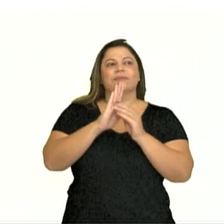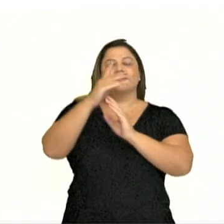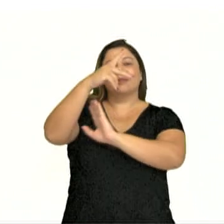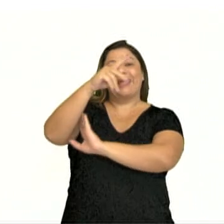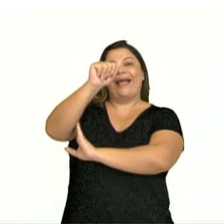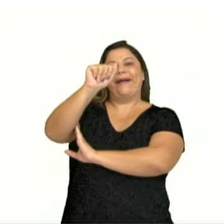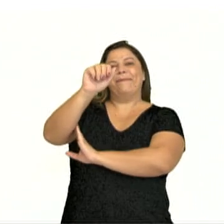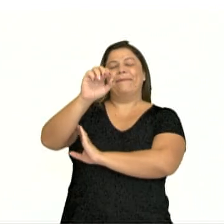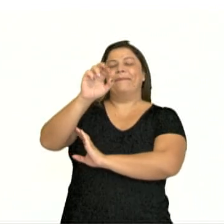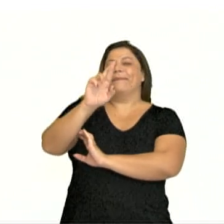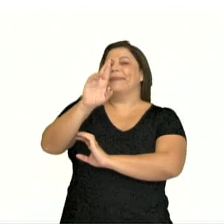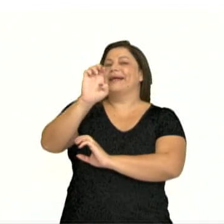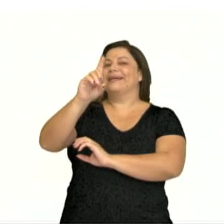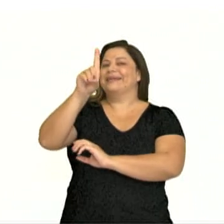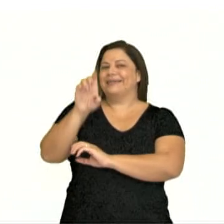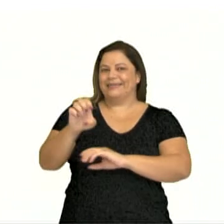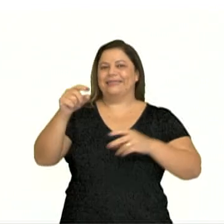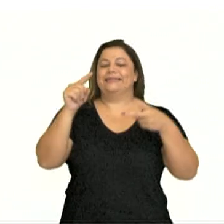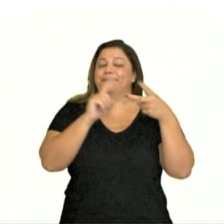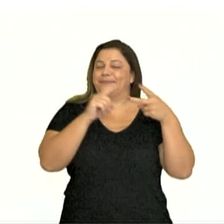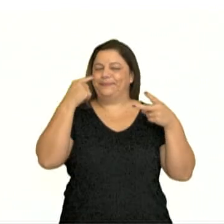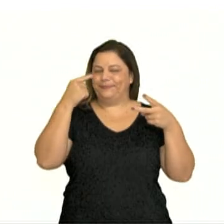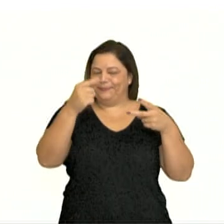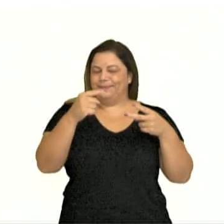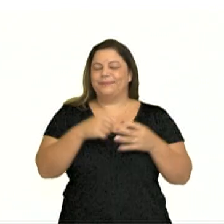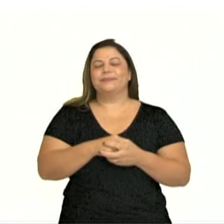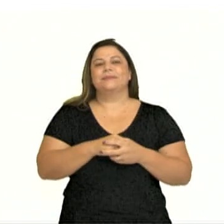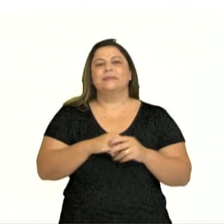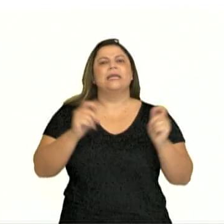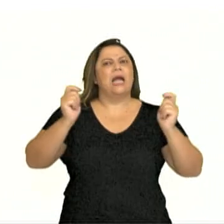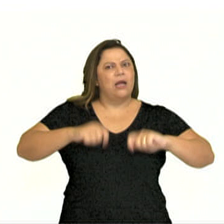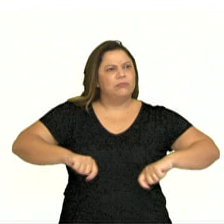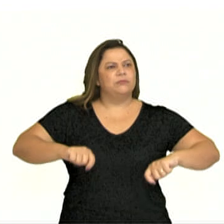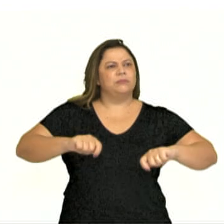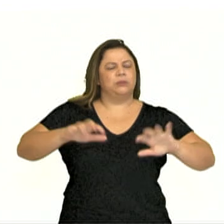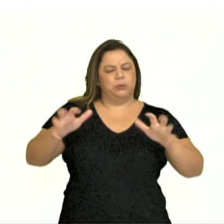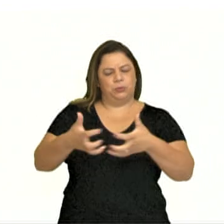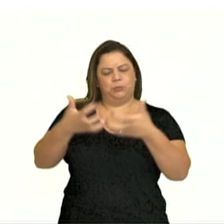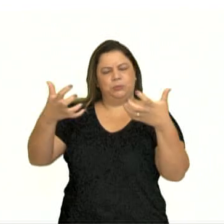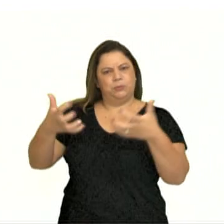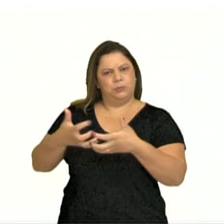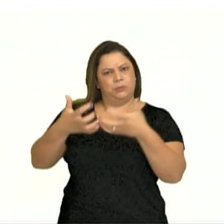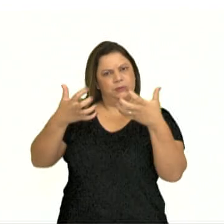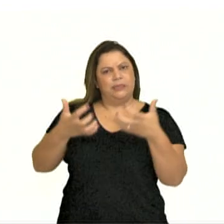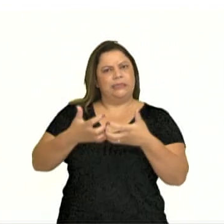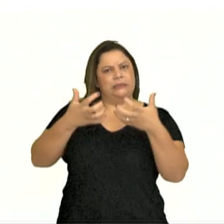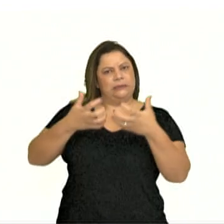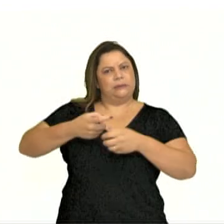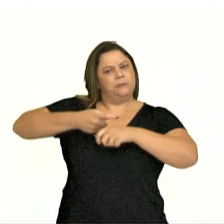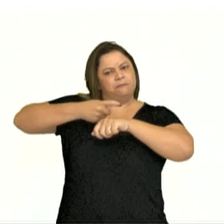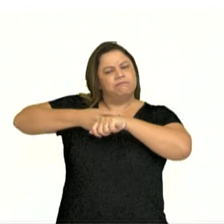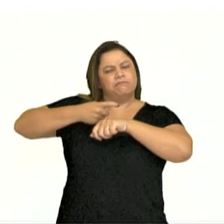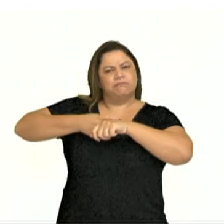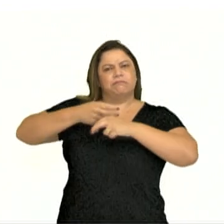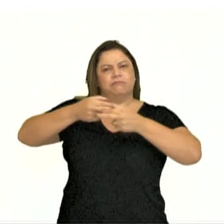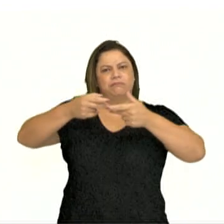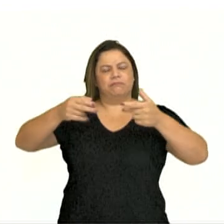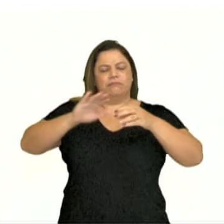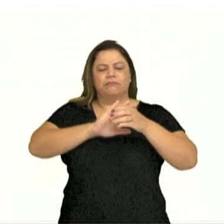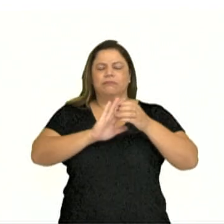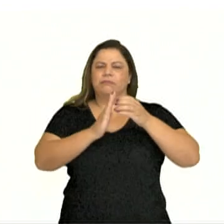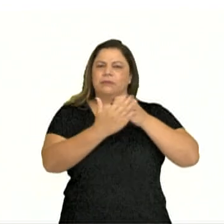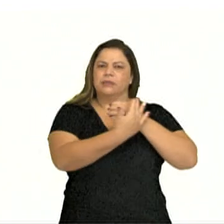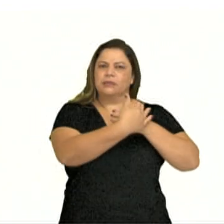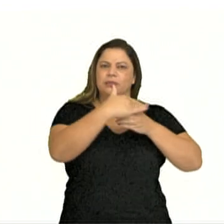por celulose. Permite que a planta fique rígida e firme. E a camada mais externa da